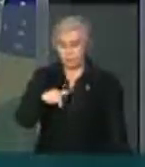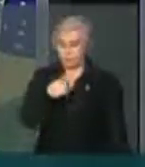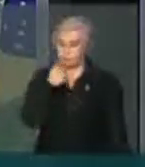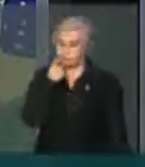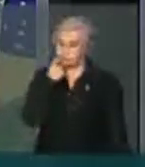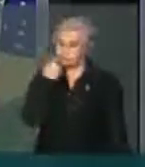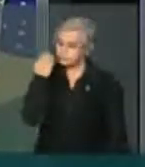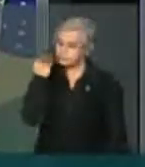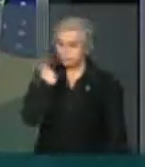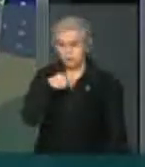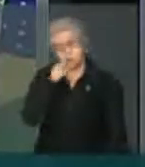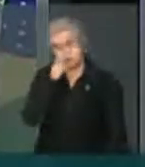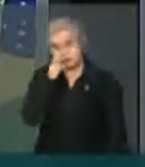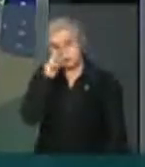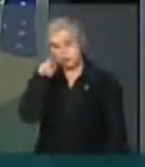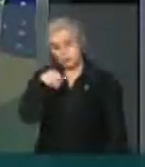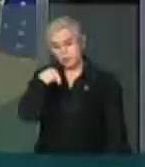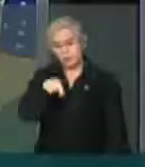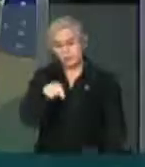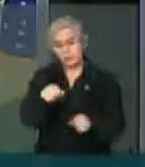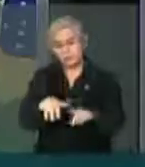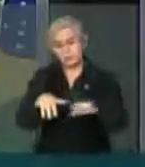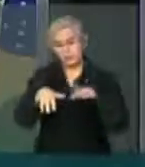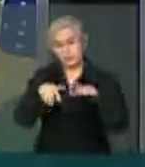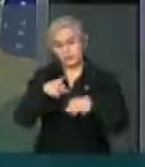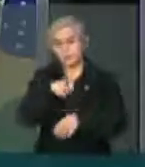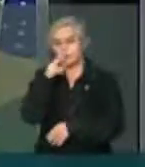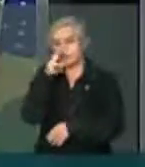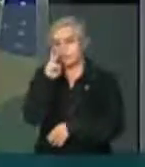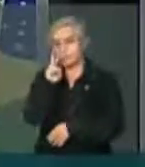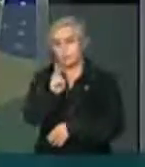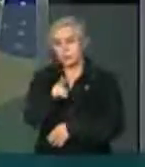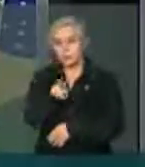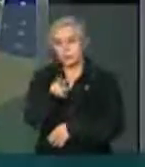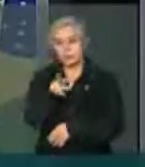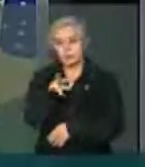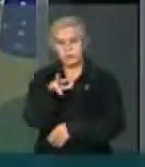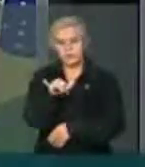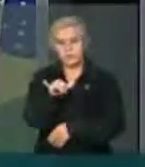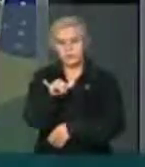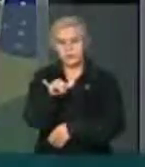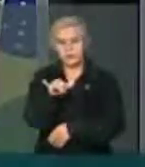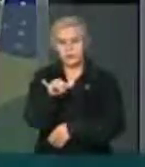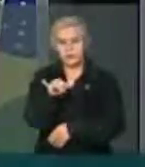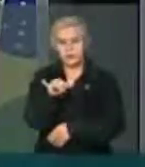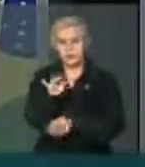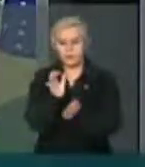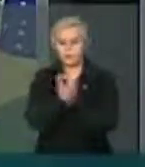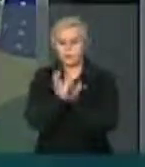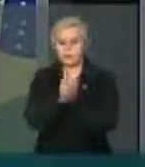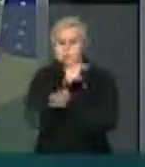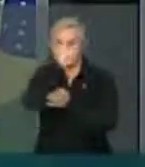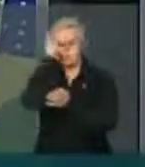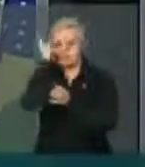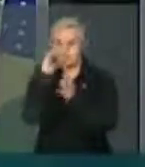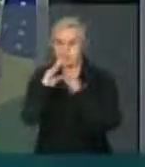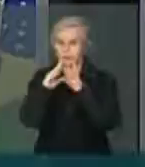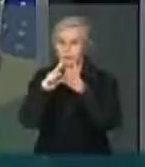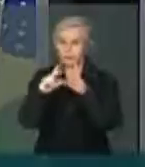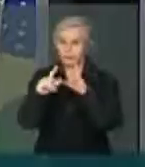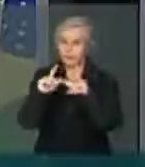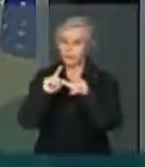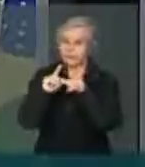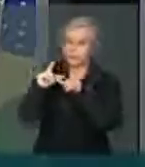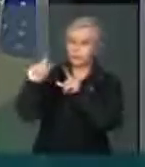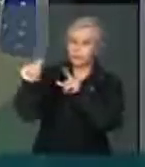olhando no plenário, e vejo que aos poucos vão escasseando as pessoas que naquela